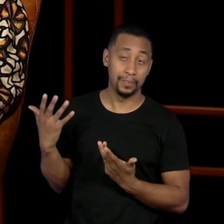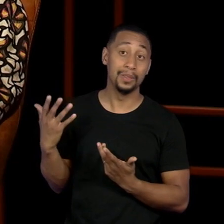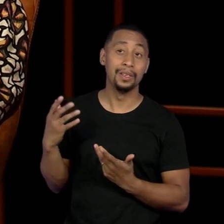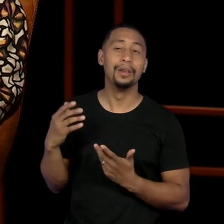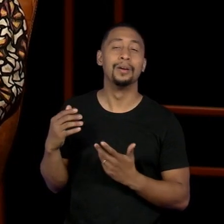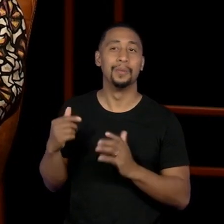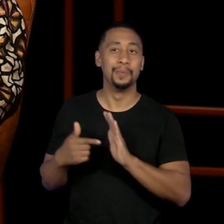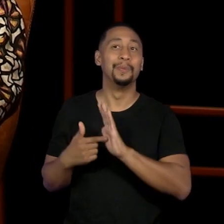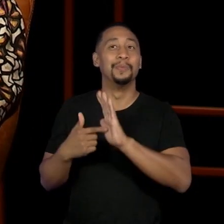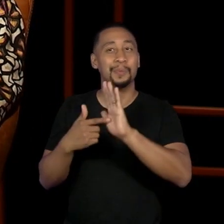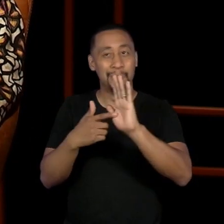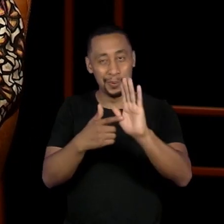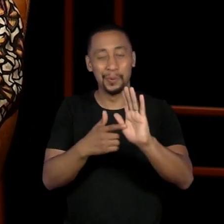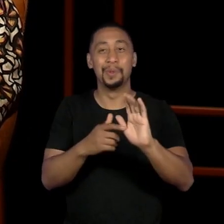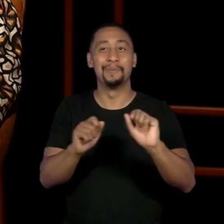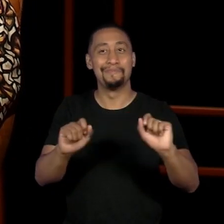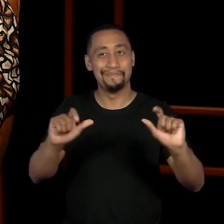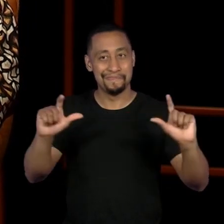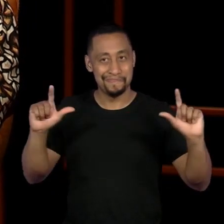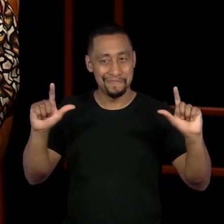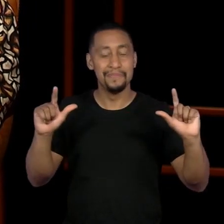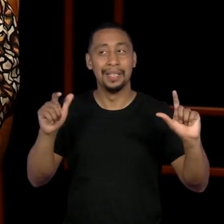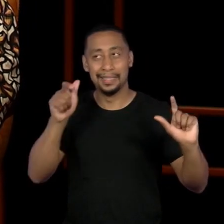interessante porque coloca